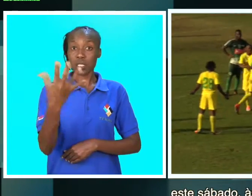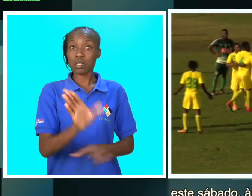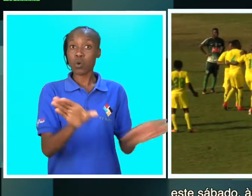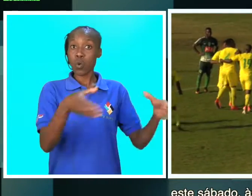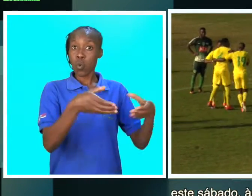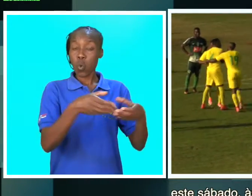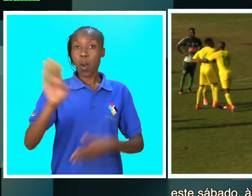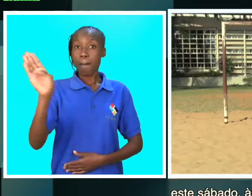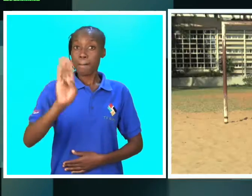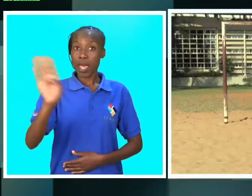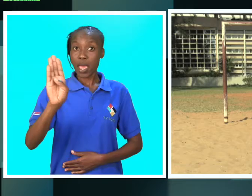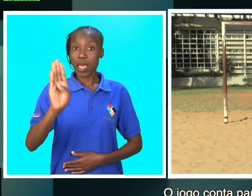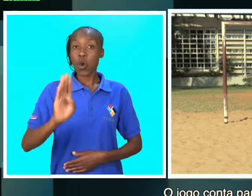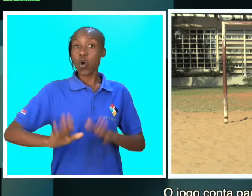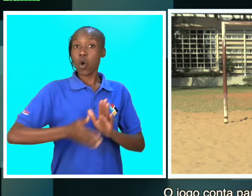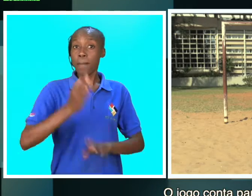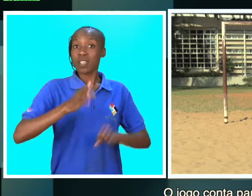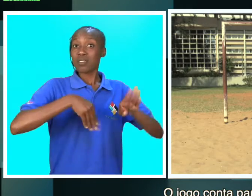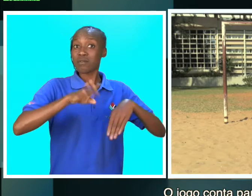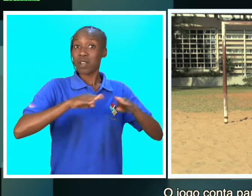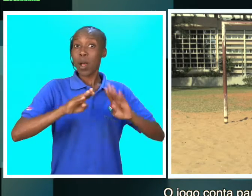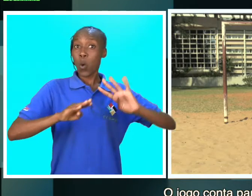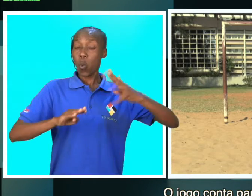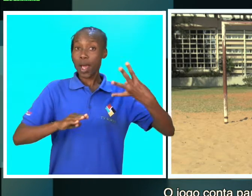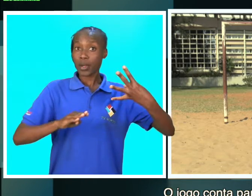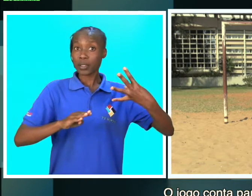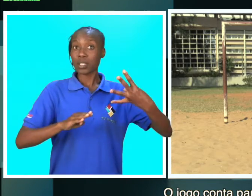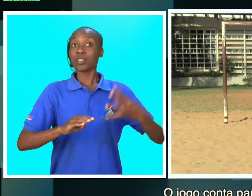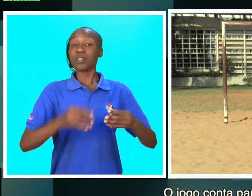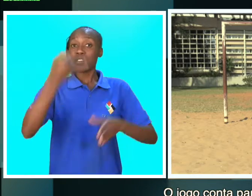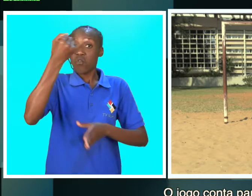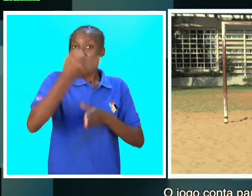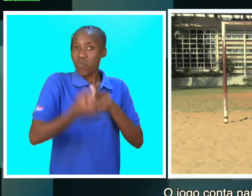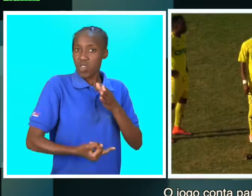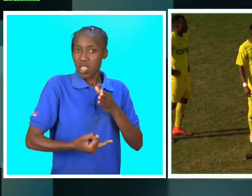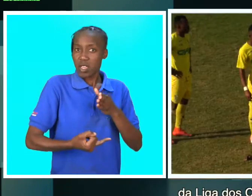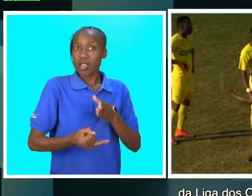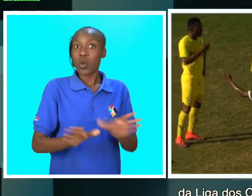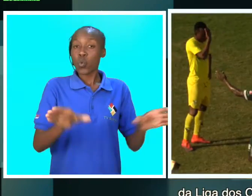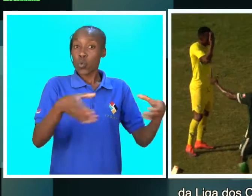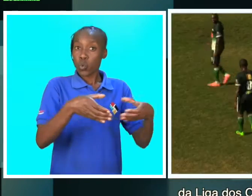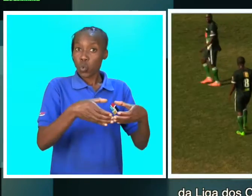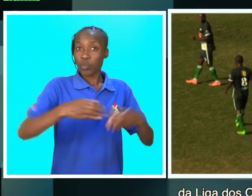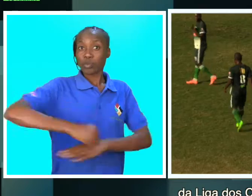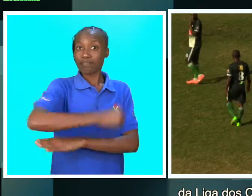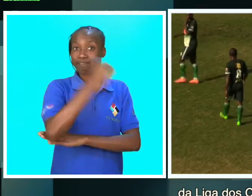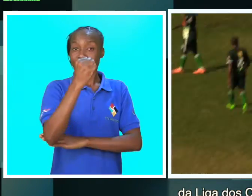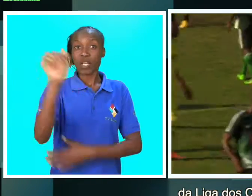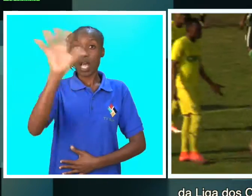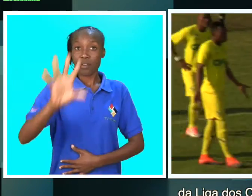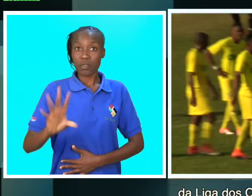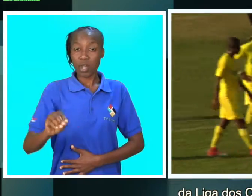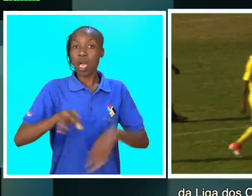Caldeirão do Xiveve. O jogo conta para a primeira mão dos quartos de final da Liga dos Campeões